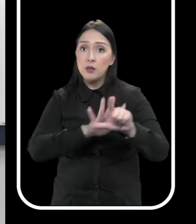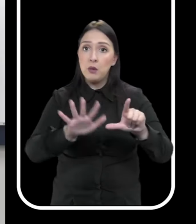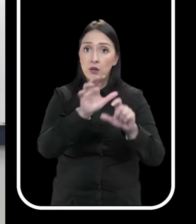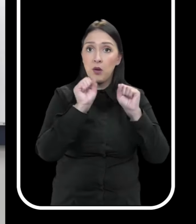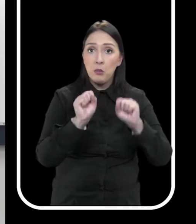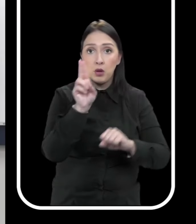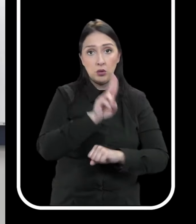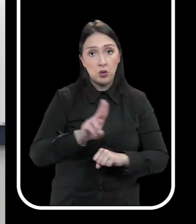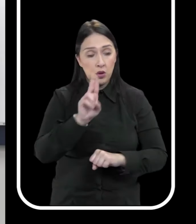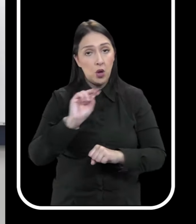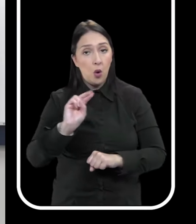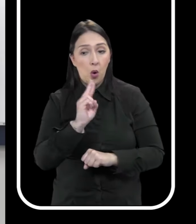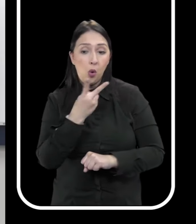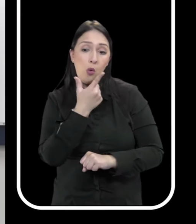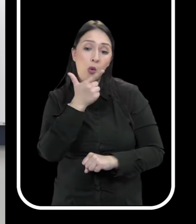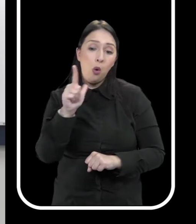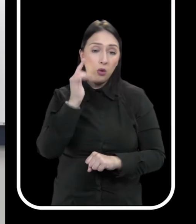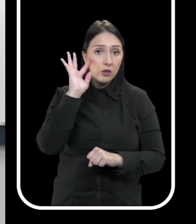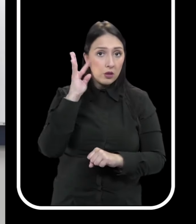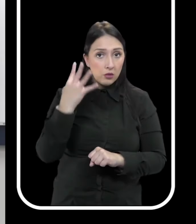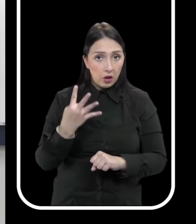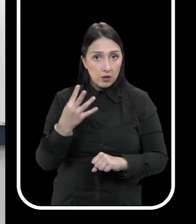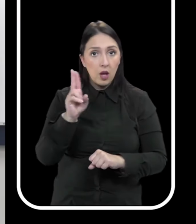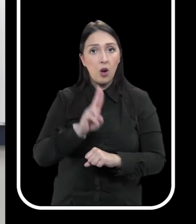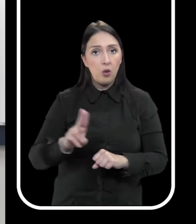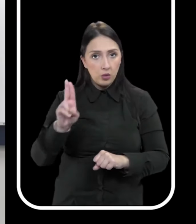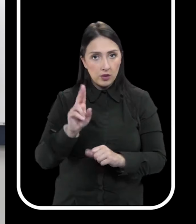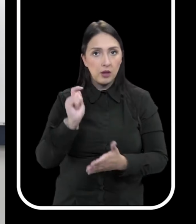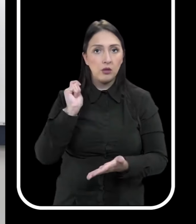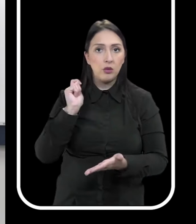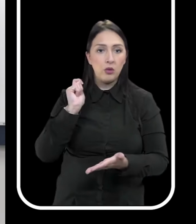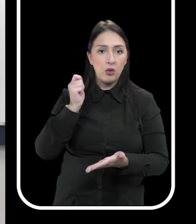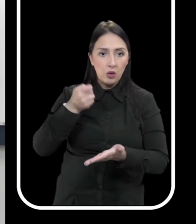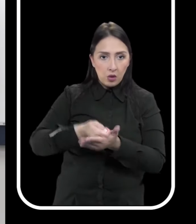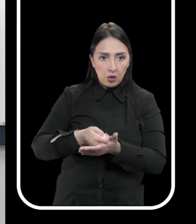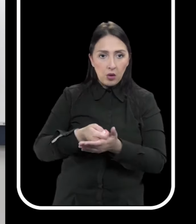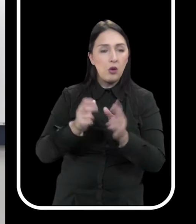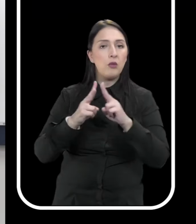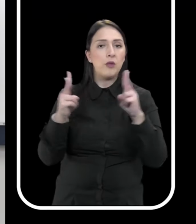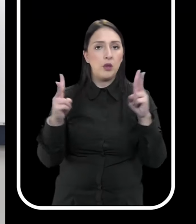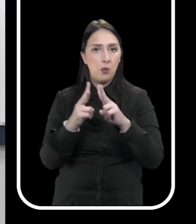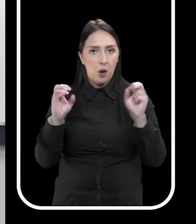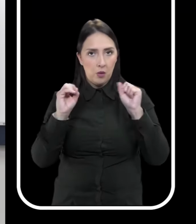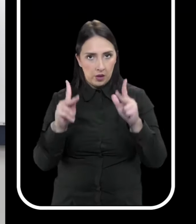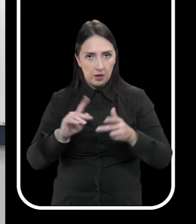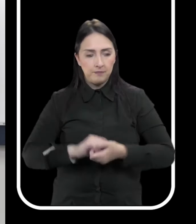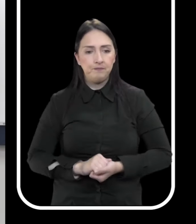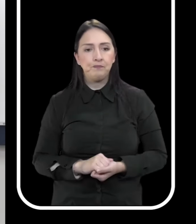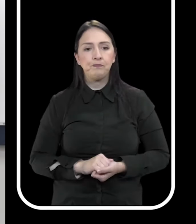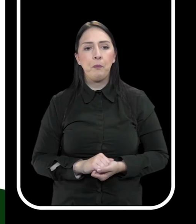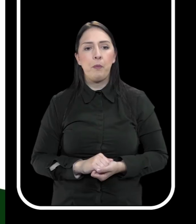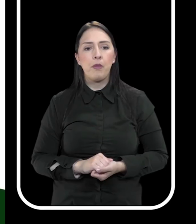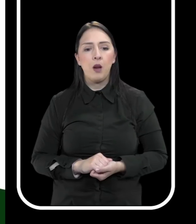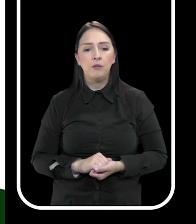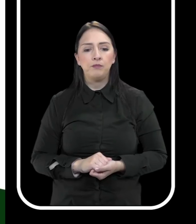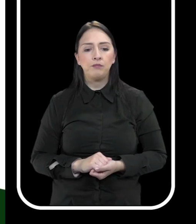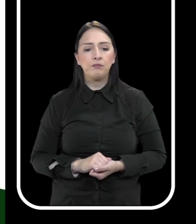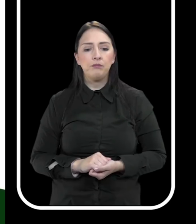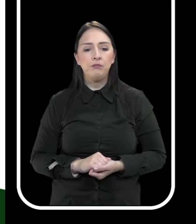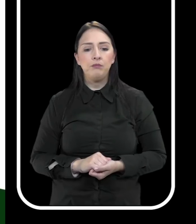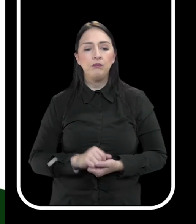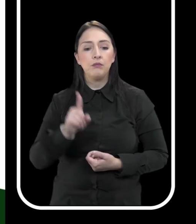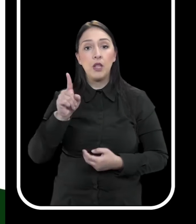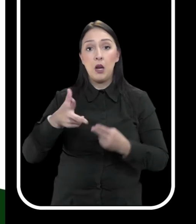outras plataformas ou de outras soluções, aí utilizando a modalidade online deles. Correto? Então,